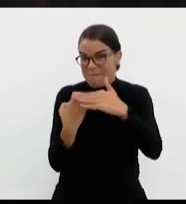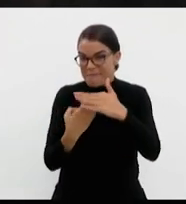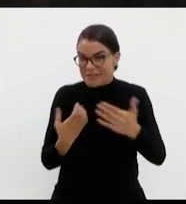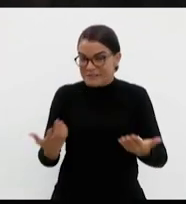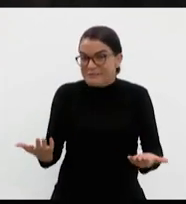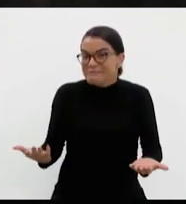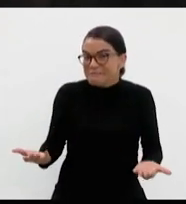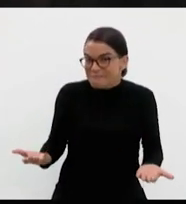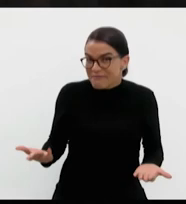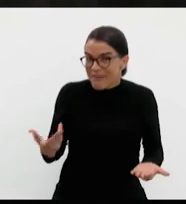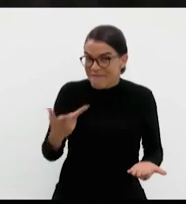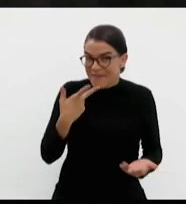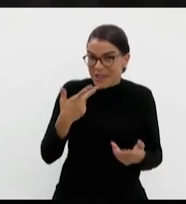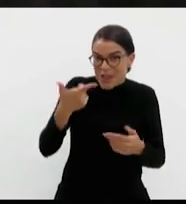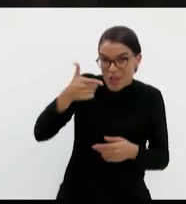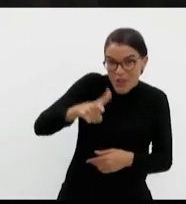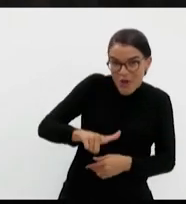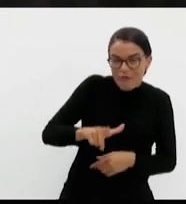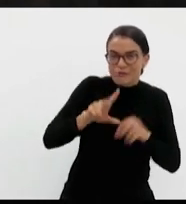Voltando ao esgoto,